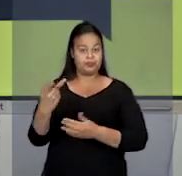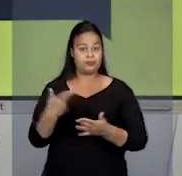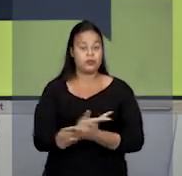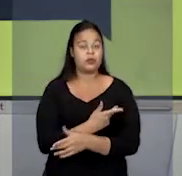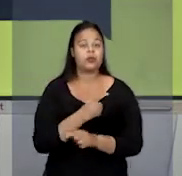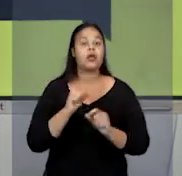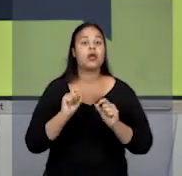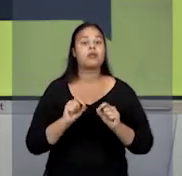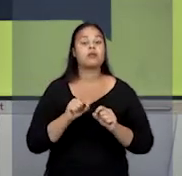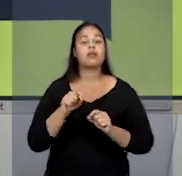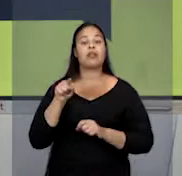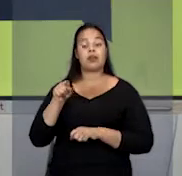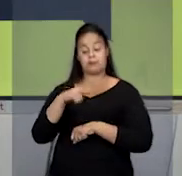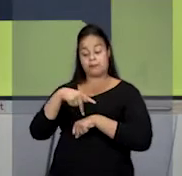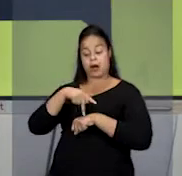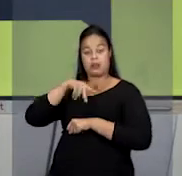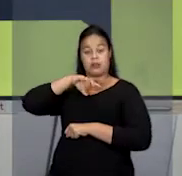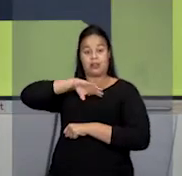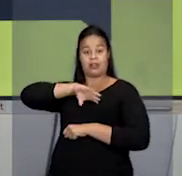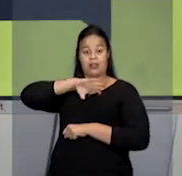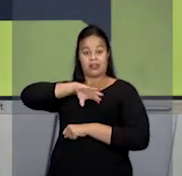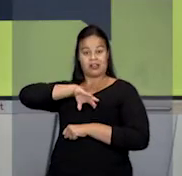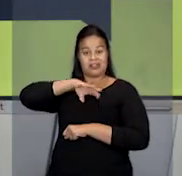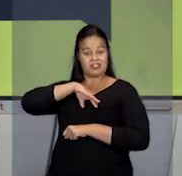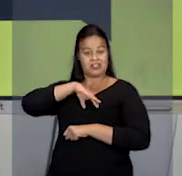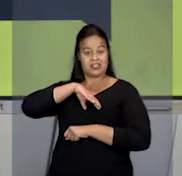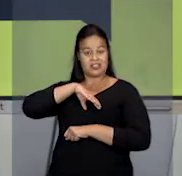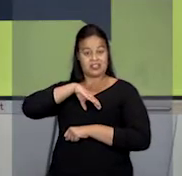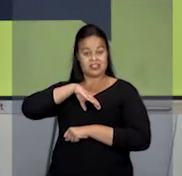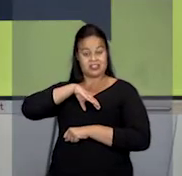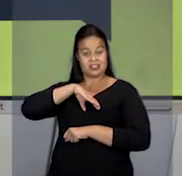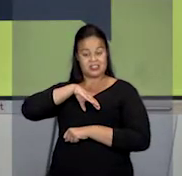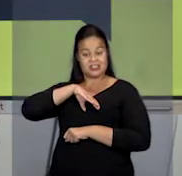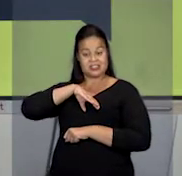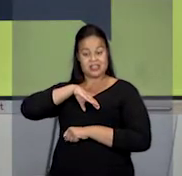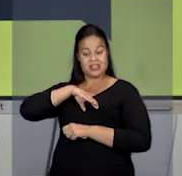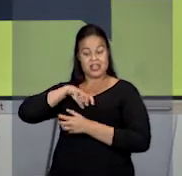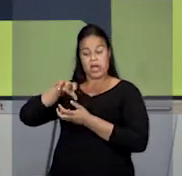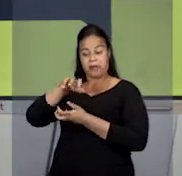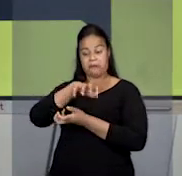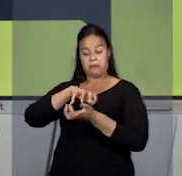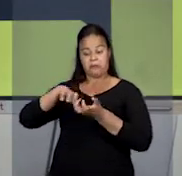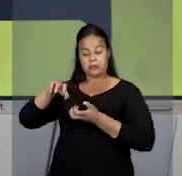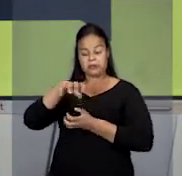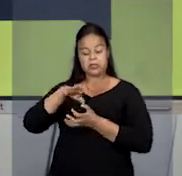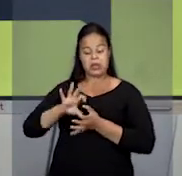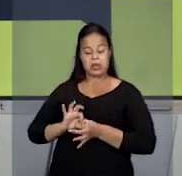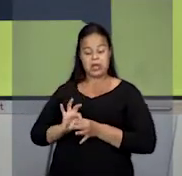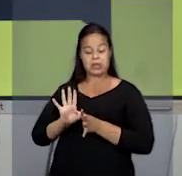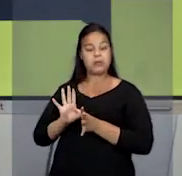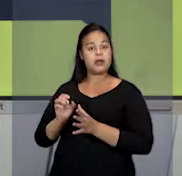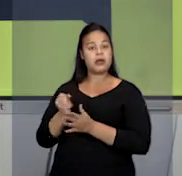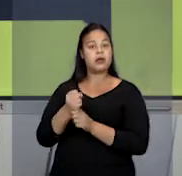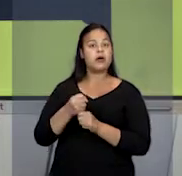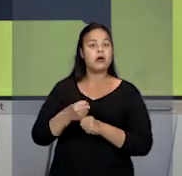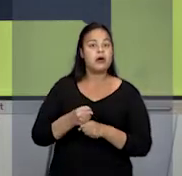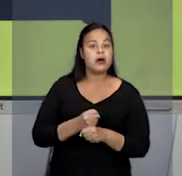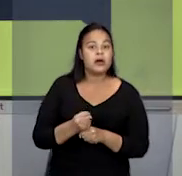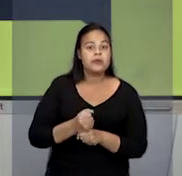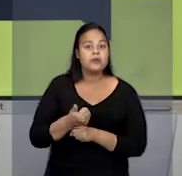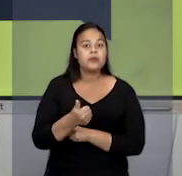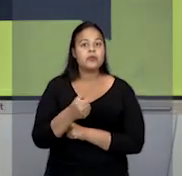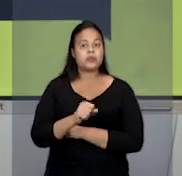acontece lá em Portugal um conflito chamado de Revolução Liberal de 1820.